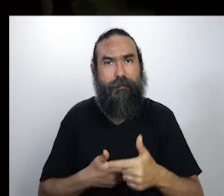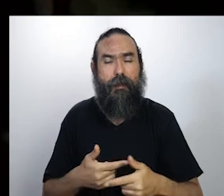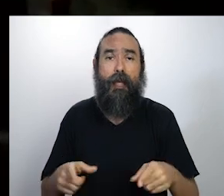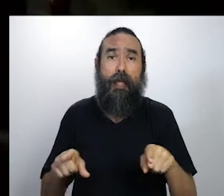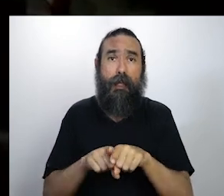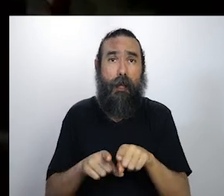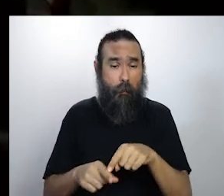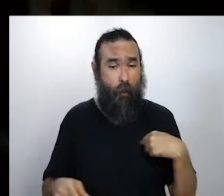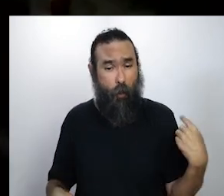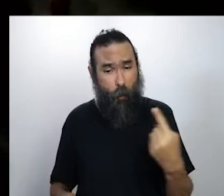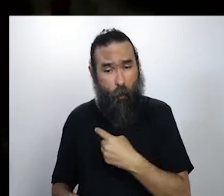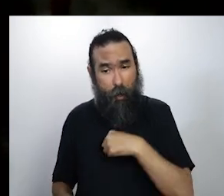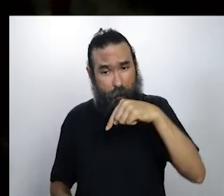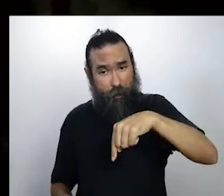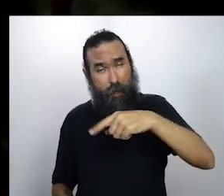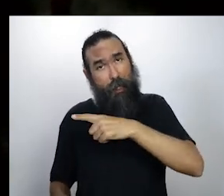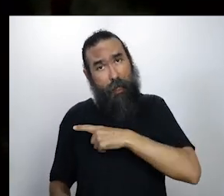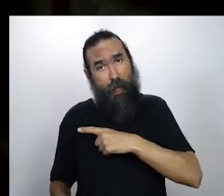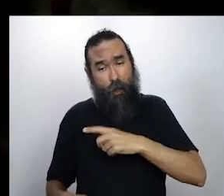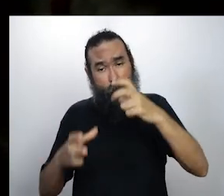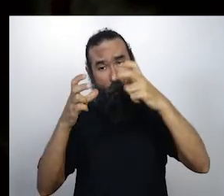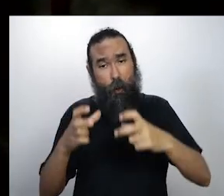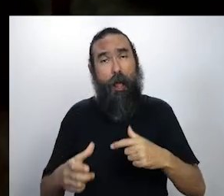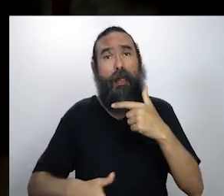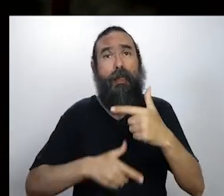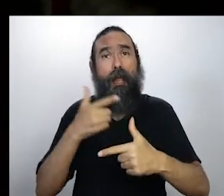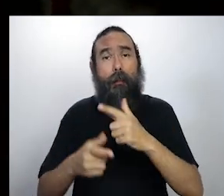espaço para trabalhar com a agroecologia, né? Com a questão